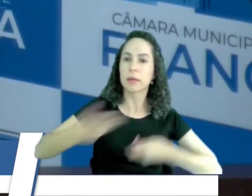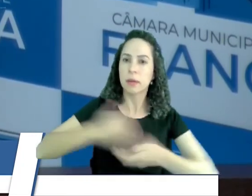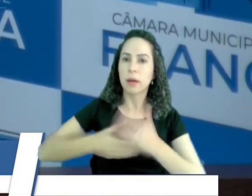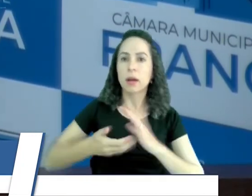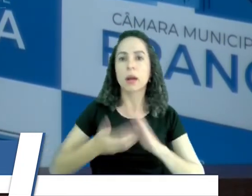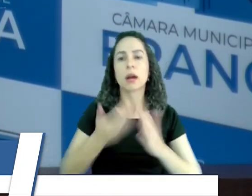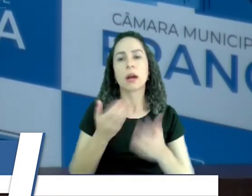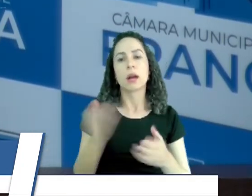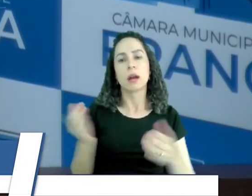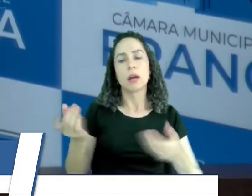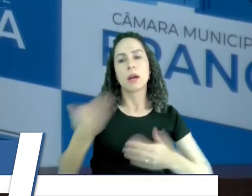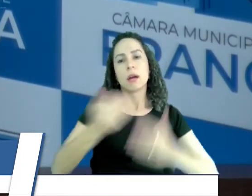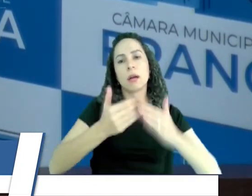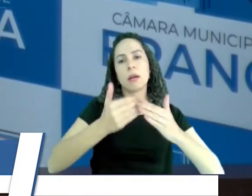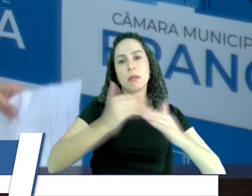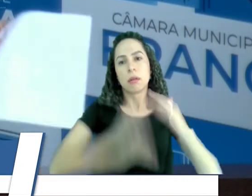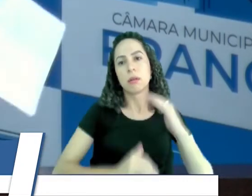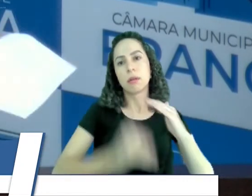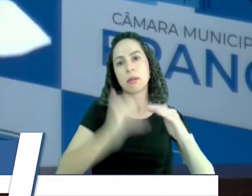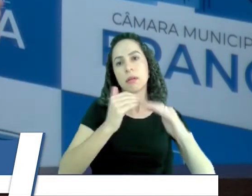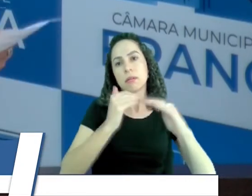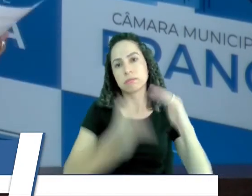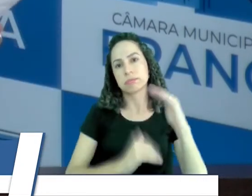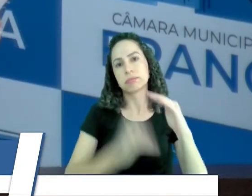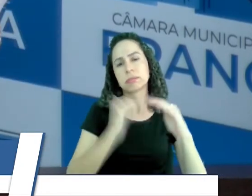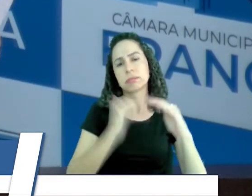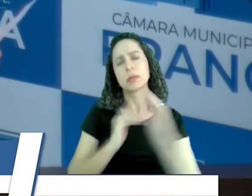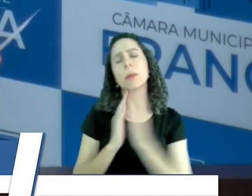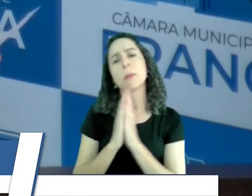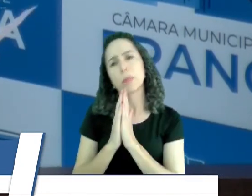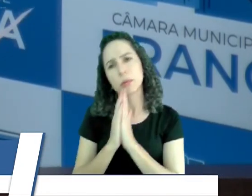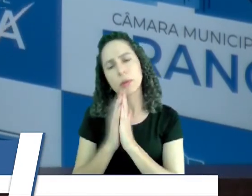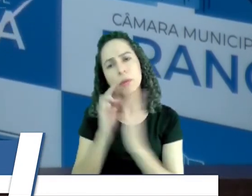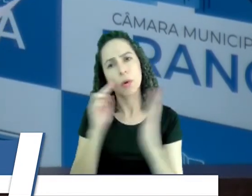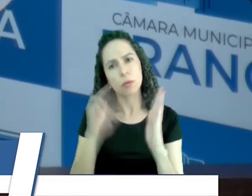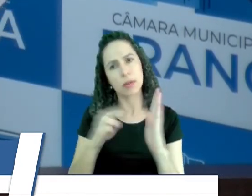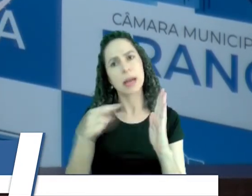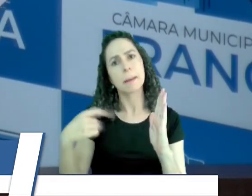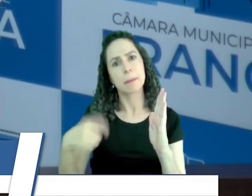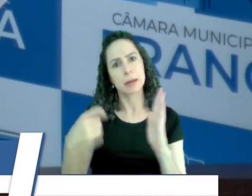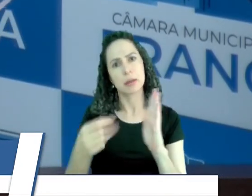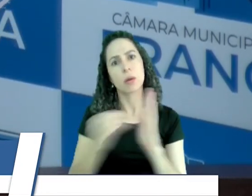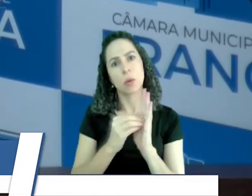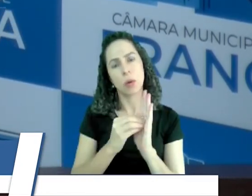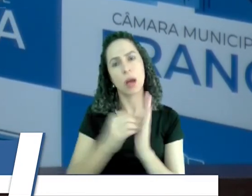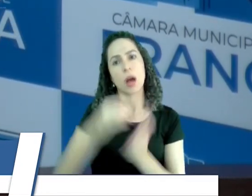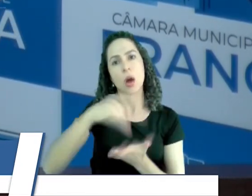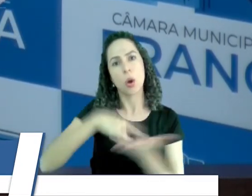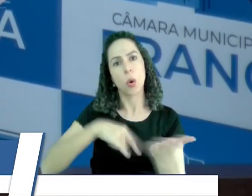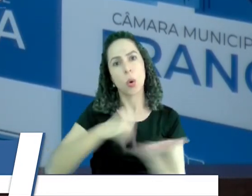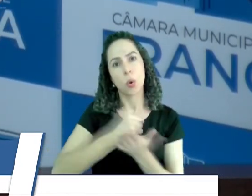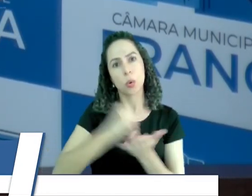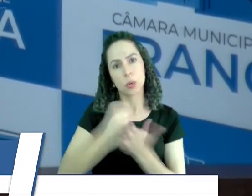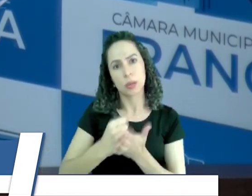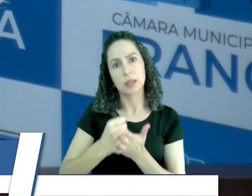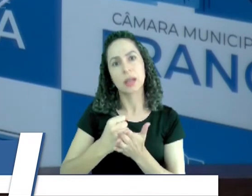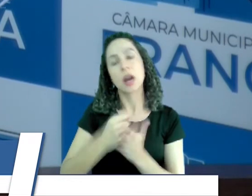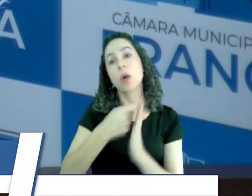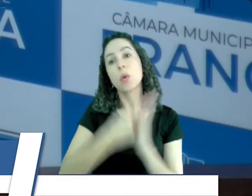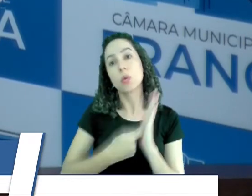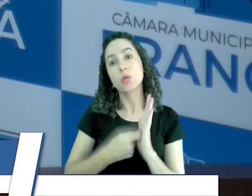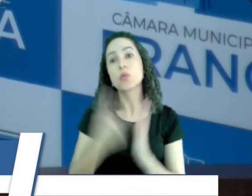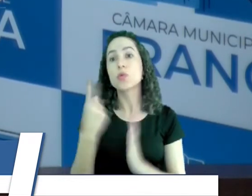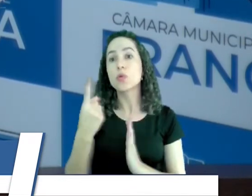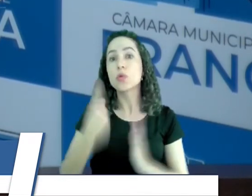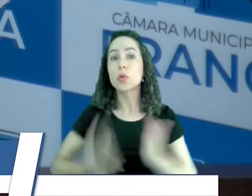Então, gostaria que os senhores, por favor, vissem a necessidade de contratarmos, via concurso, um servidor público,